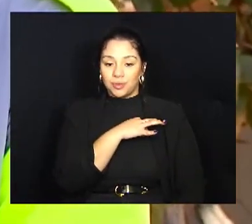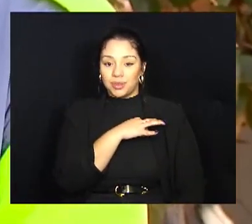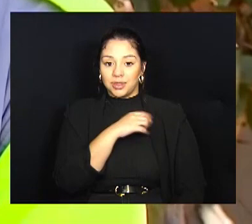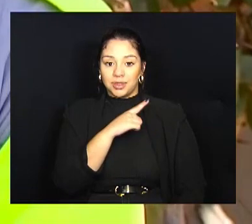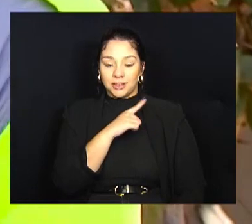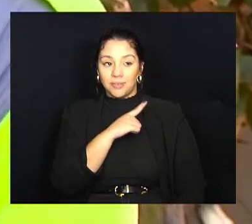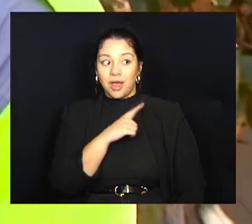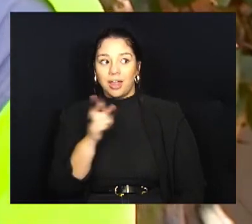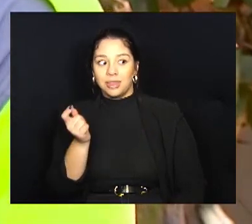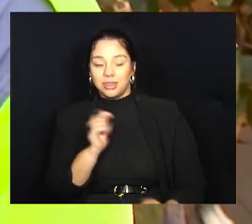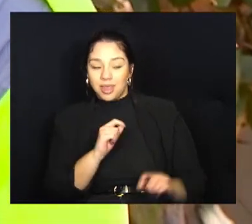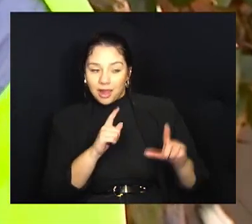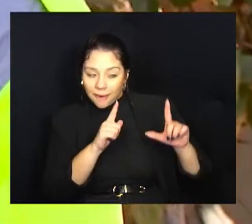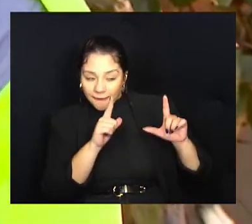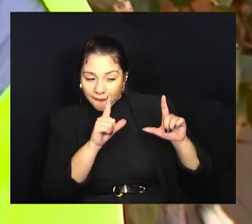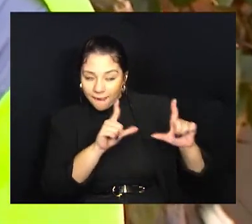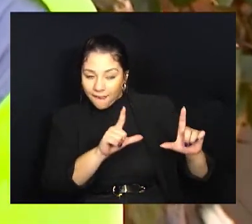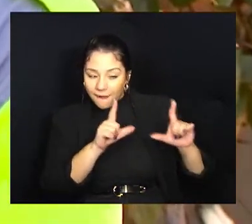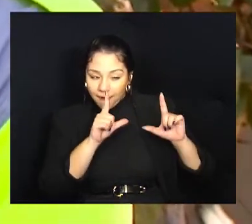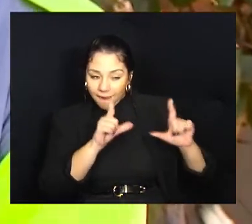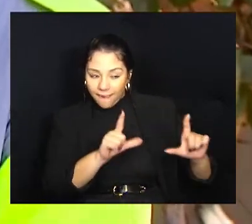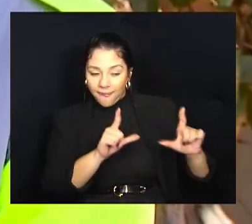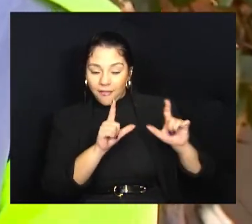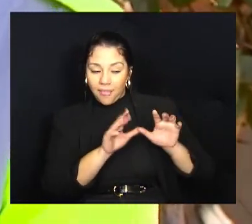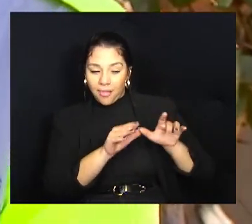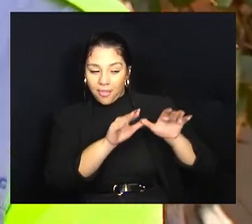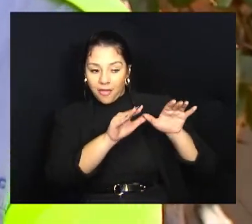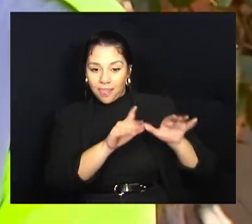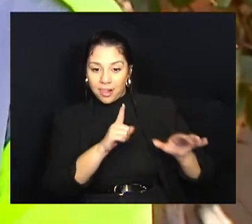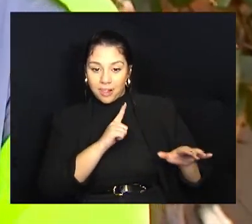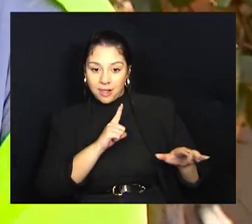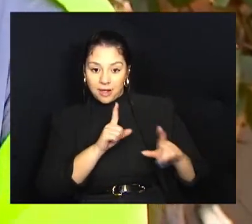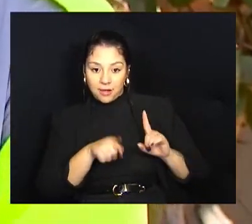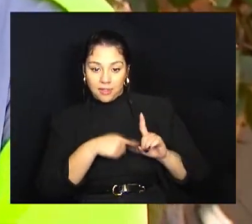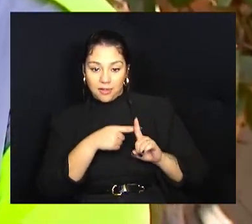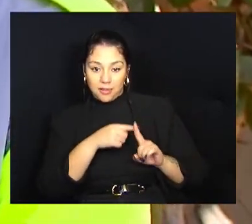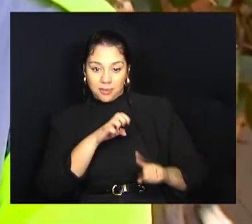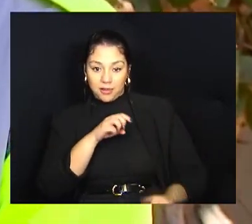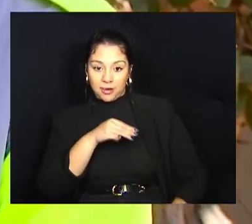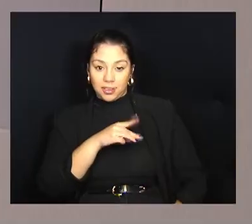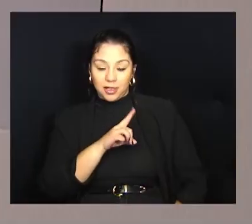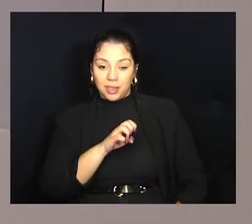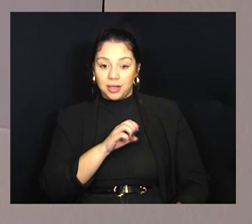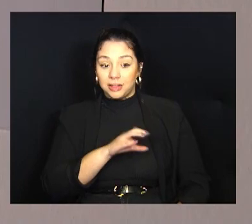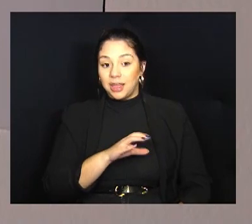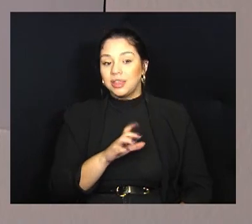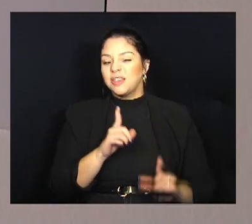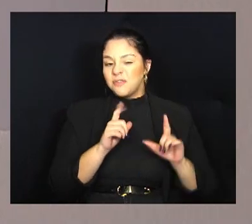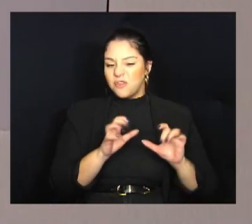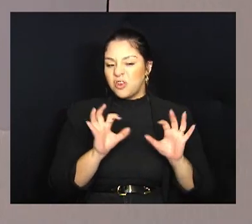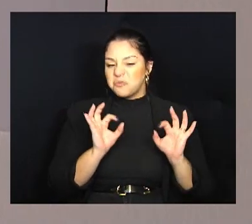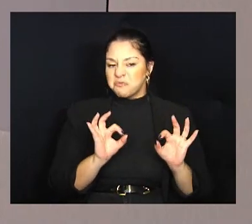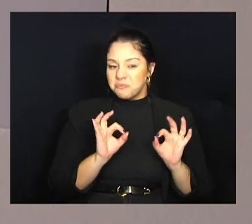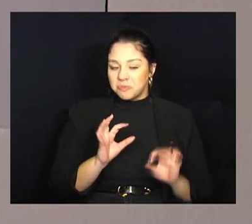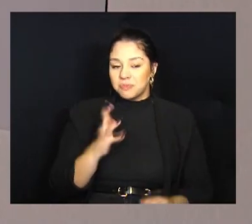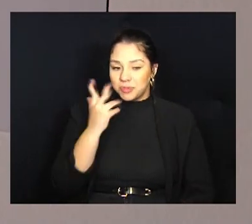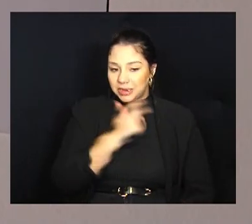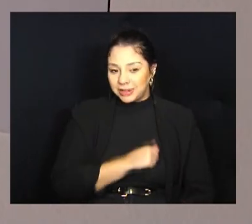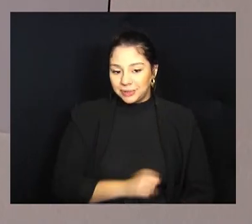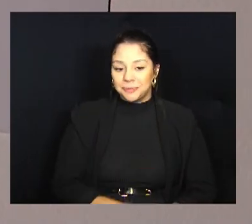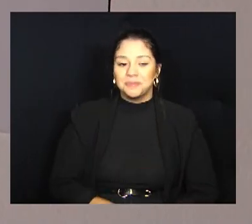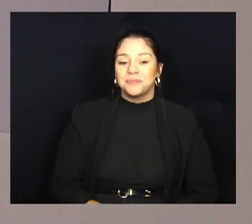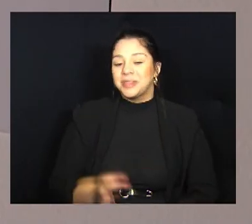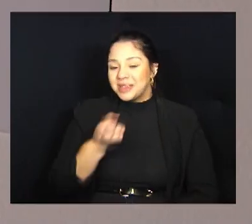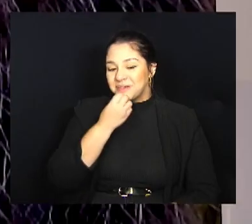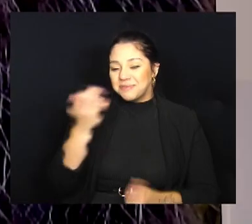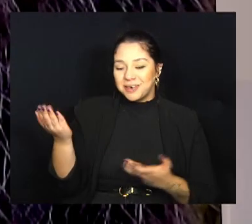gente conseguiu focar legal a borboleta junto ao logotipo da INDEC, ali ficou bem bonita a foto realmente. Bem-vindo, Saruê! Levou